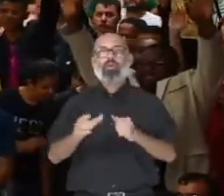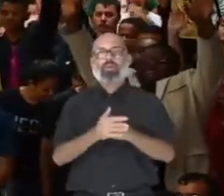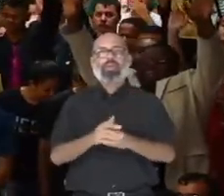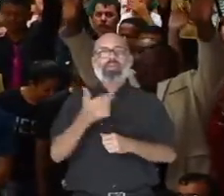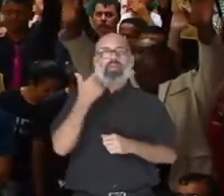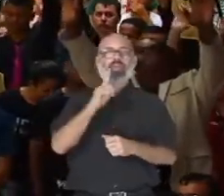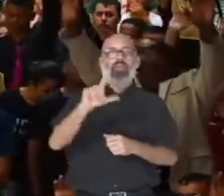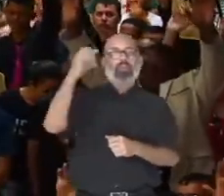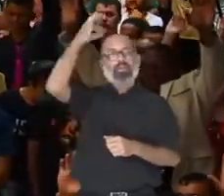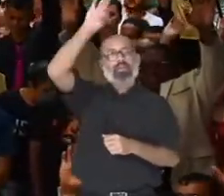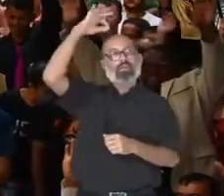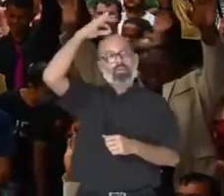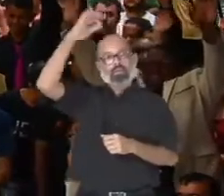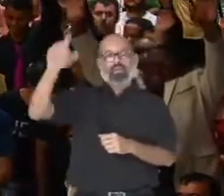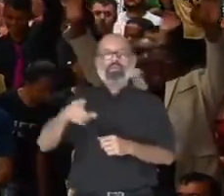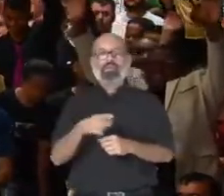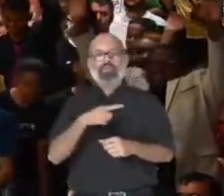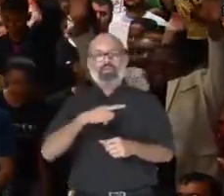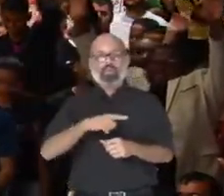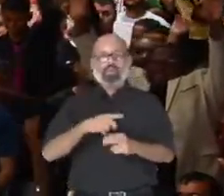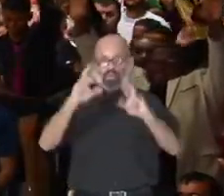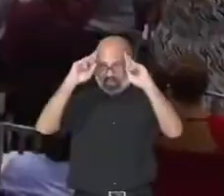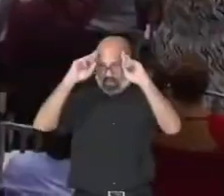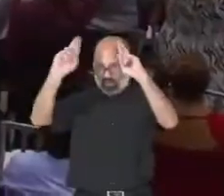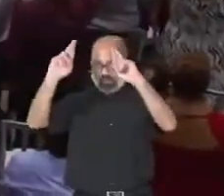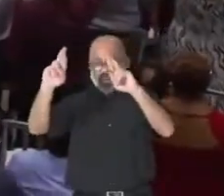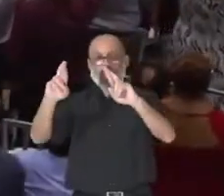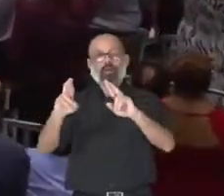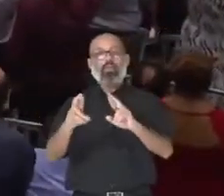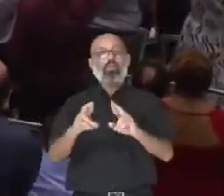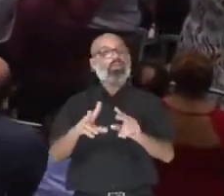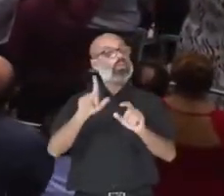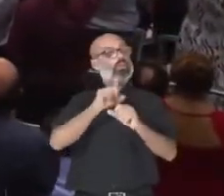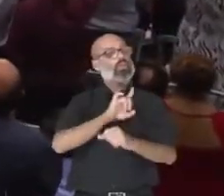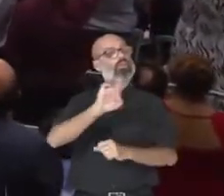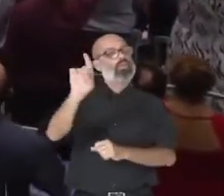recebeu o Espírito Santo tem respeito com as coisas sagradas.